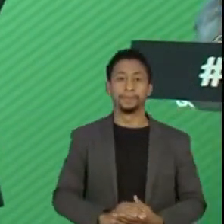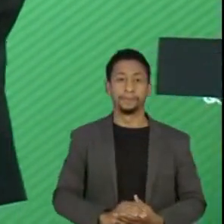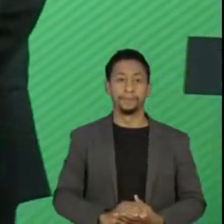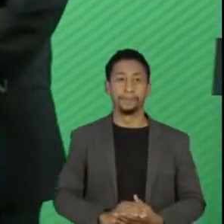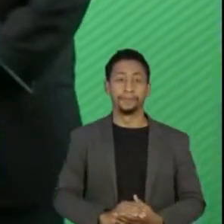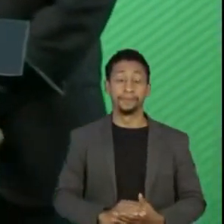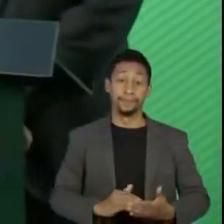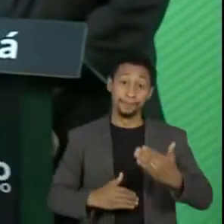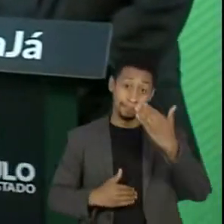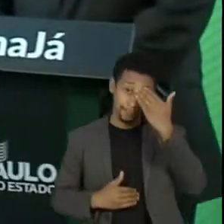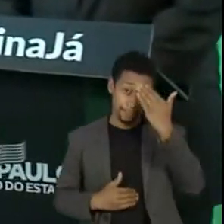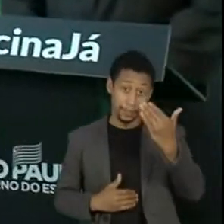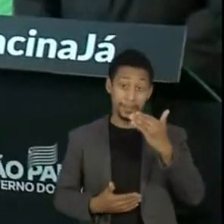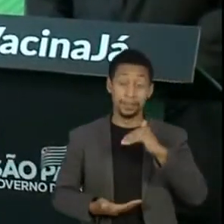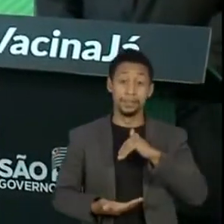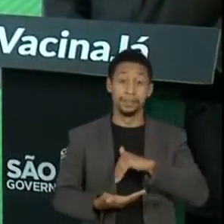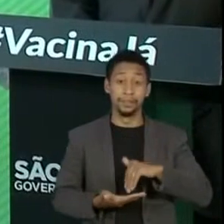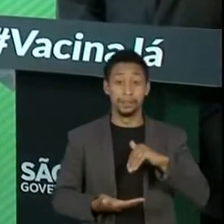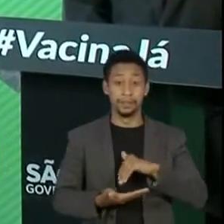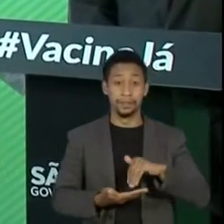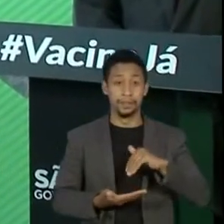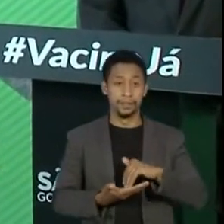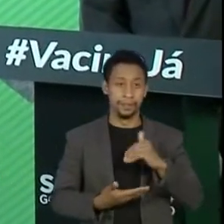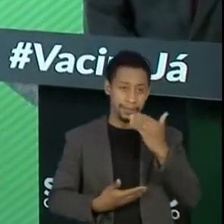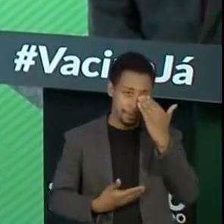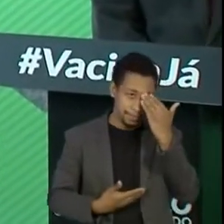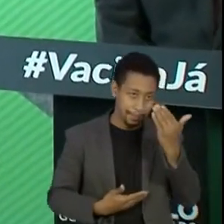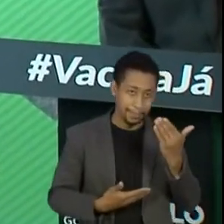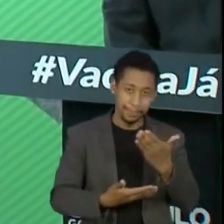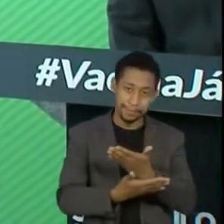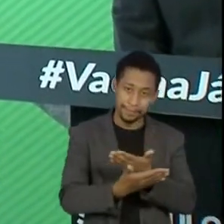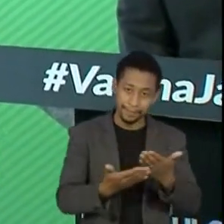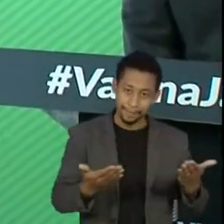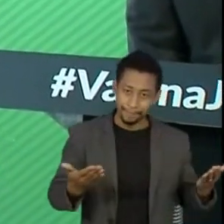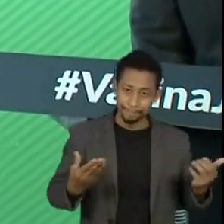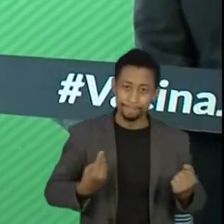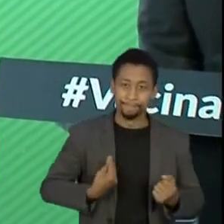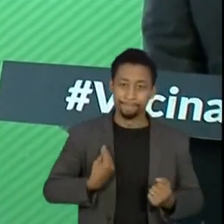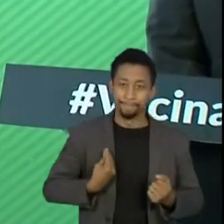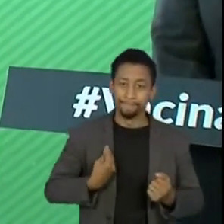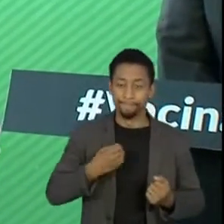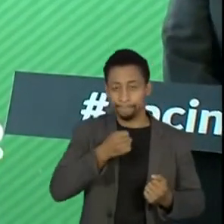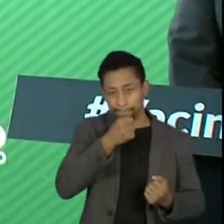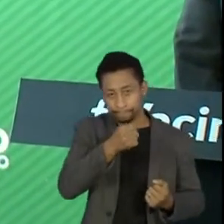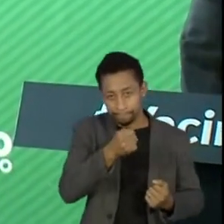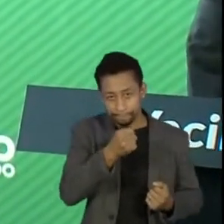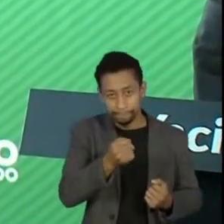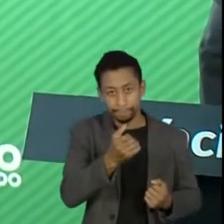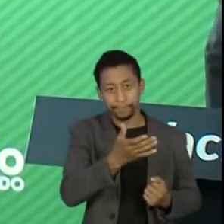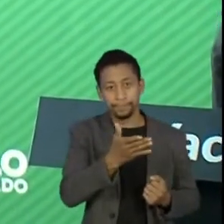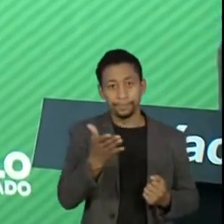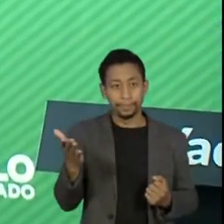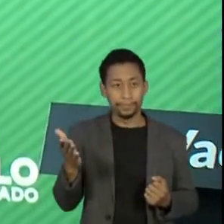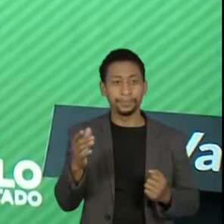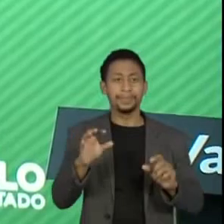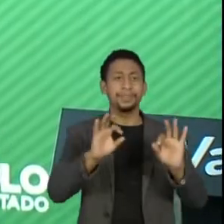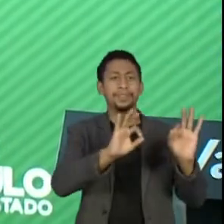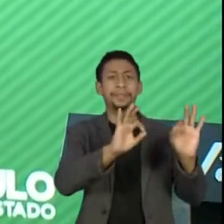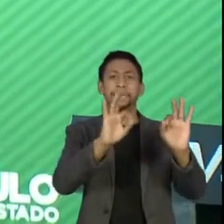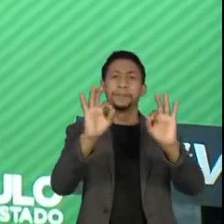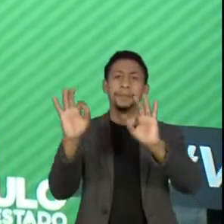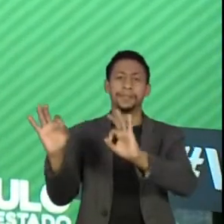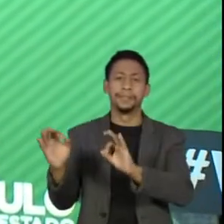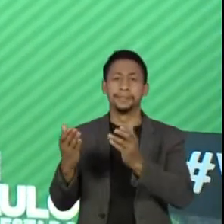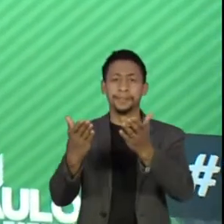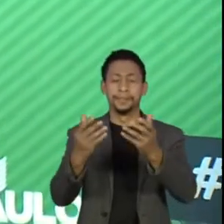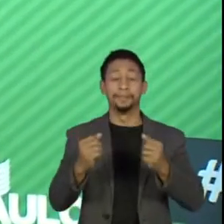Obrigado, senhor secretário, obrigado aos colegas aqui presentes, à imprensa, às pessoas que estão nos assistindo.